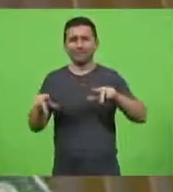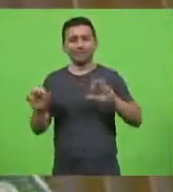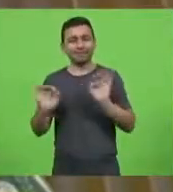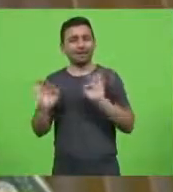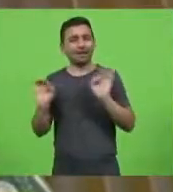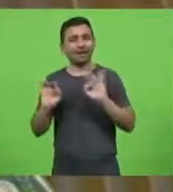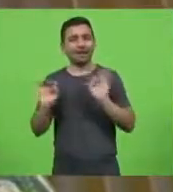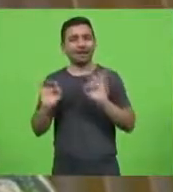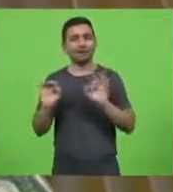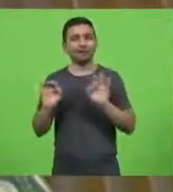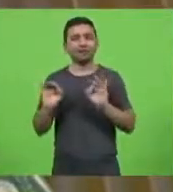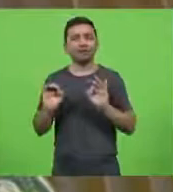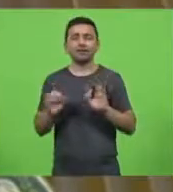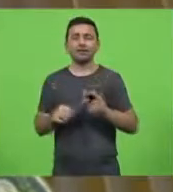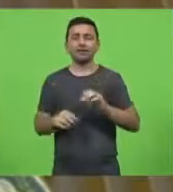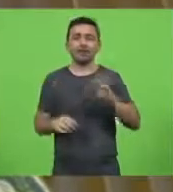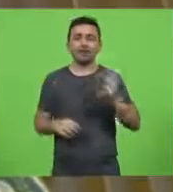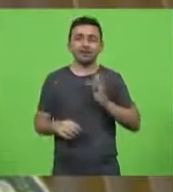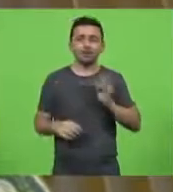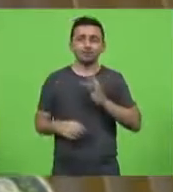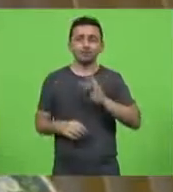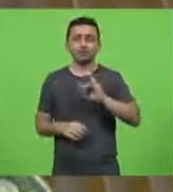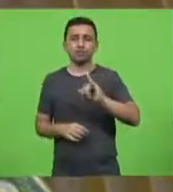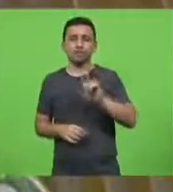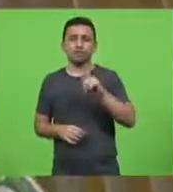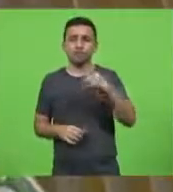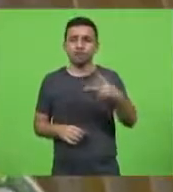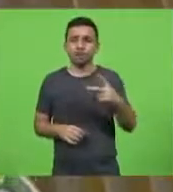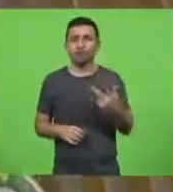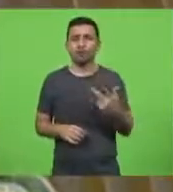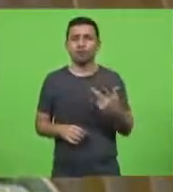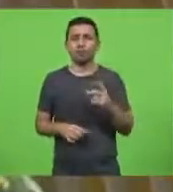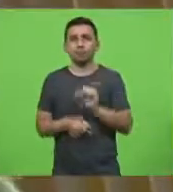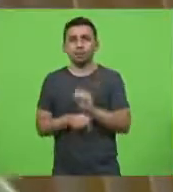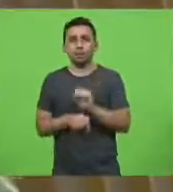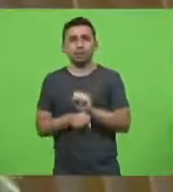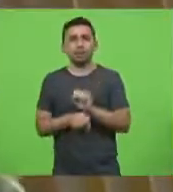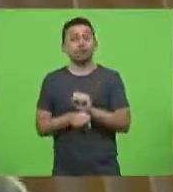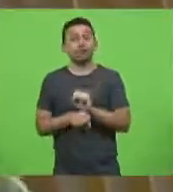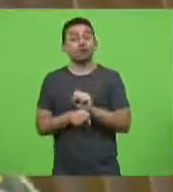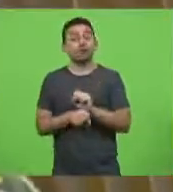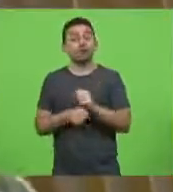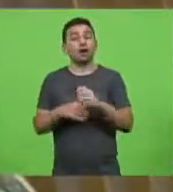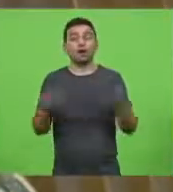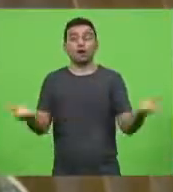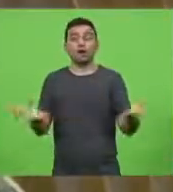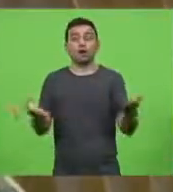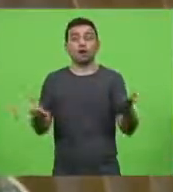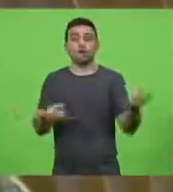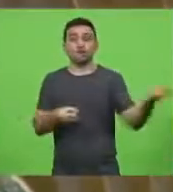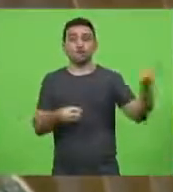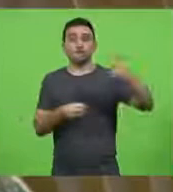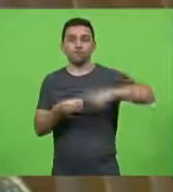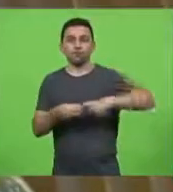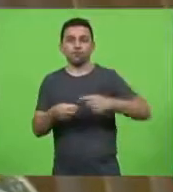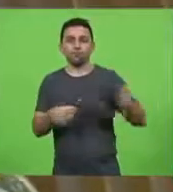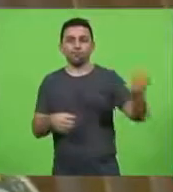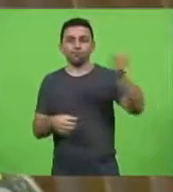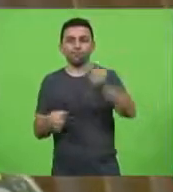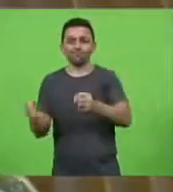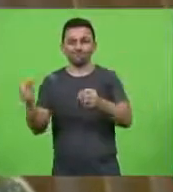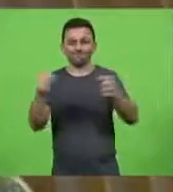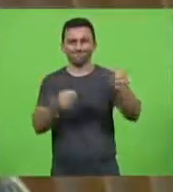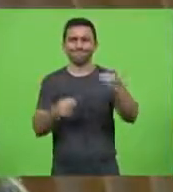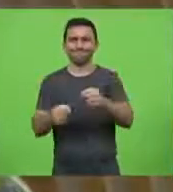IGP, peritos, né, nas nossas instituições. E a recomposição desse efetivo é muito importante. Então,